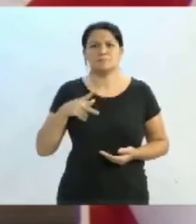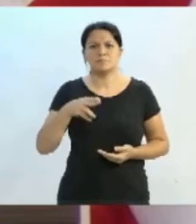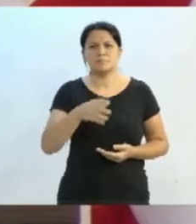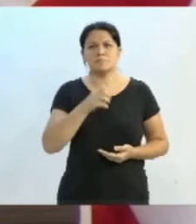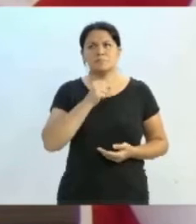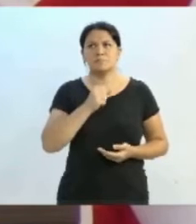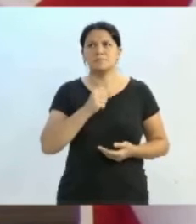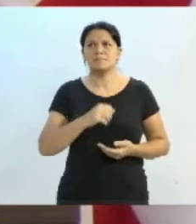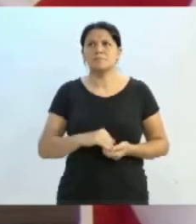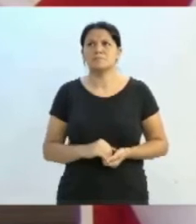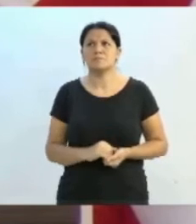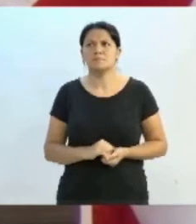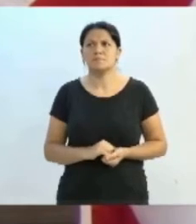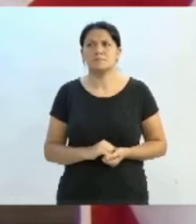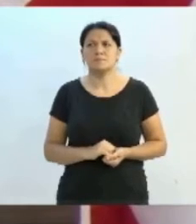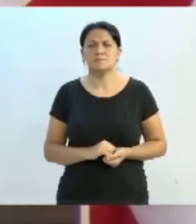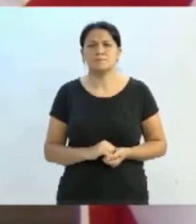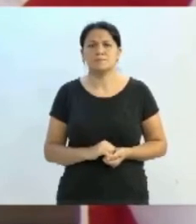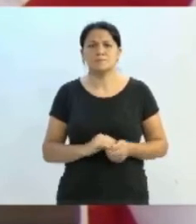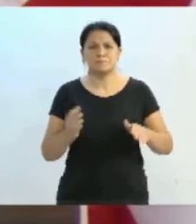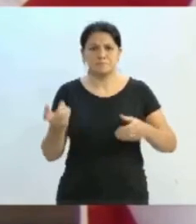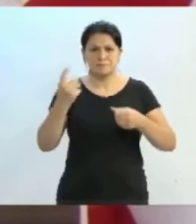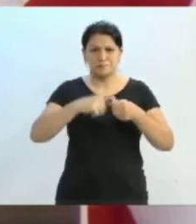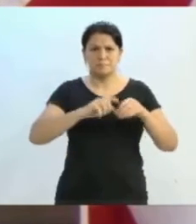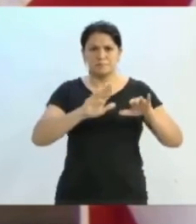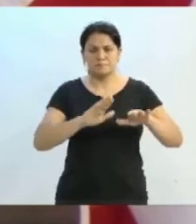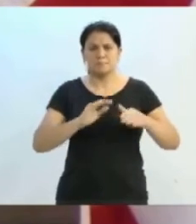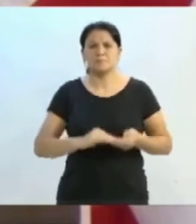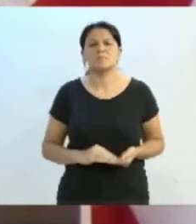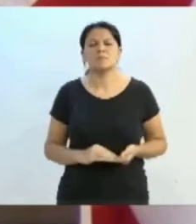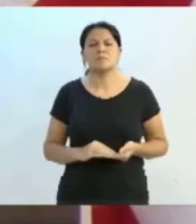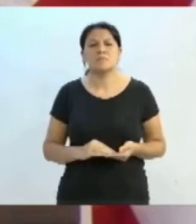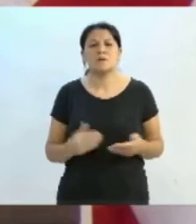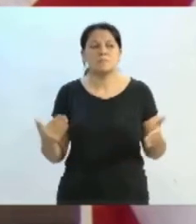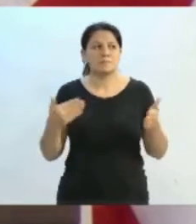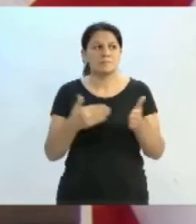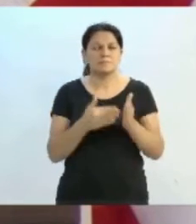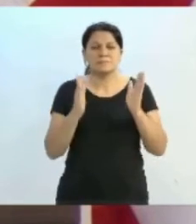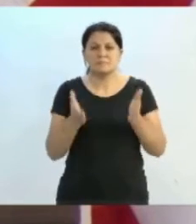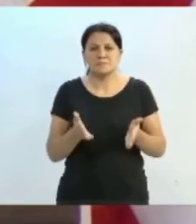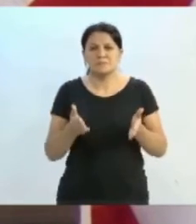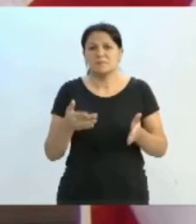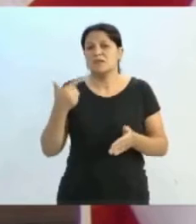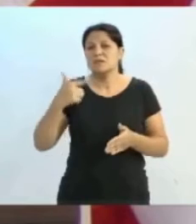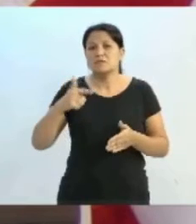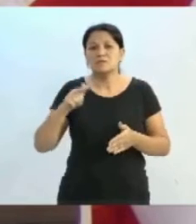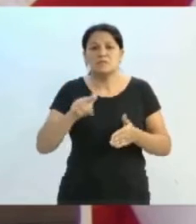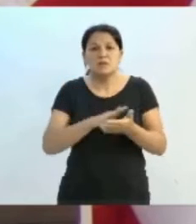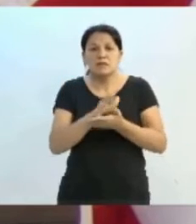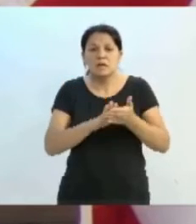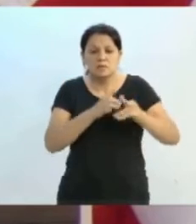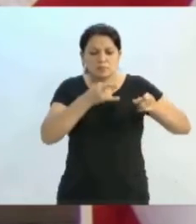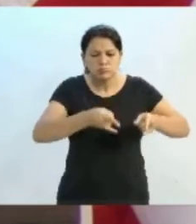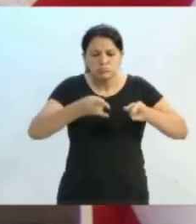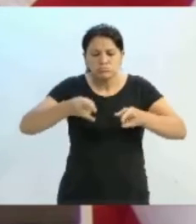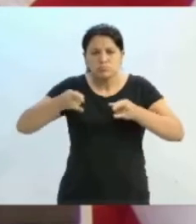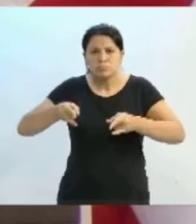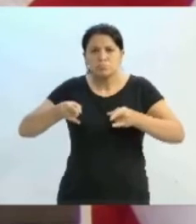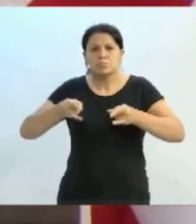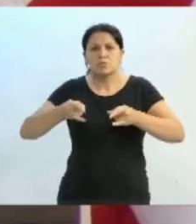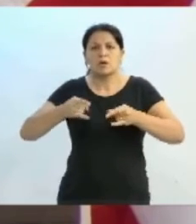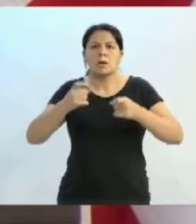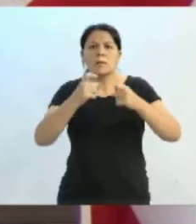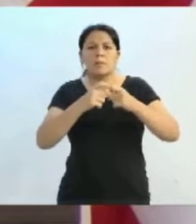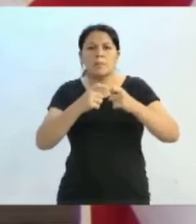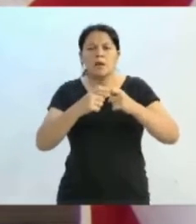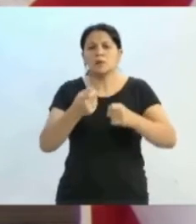pacientes pela convide mas até o presente momento não tínhamos ficado sem leitos de internações sem medicações monitores